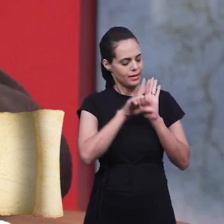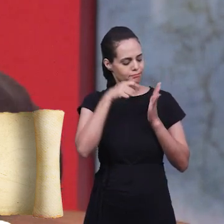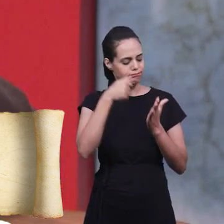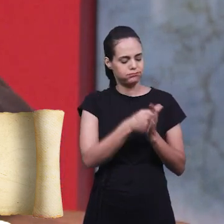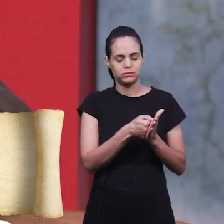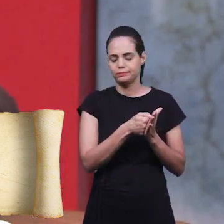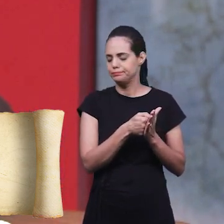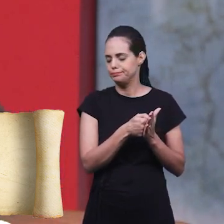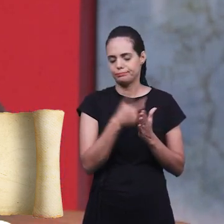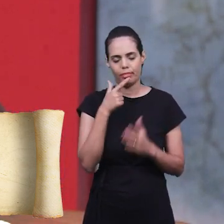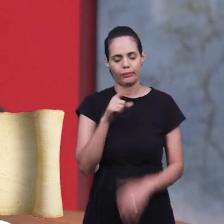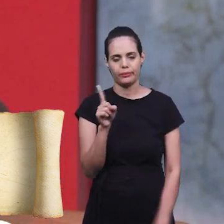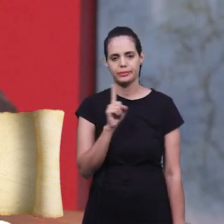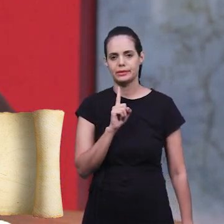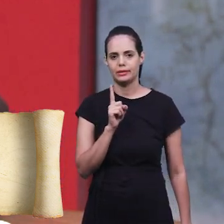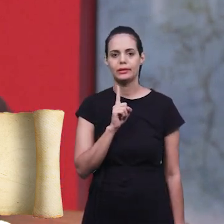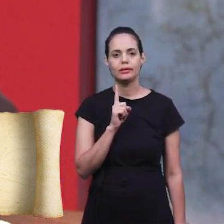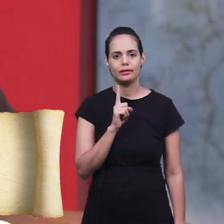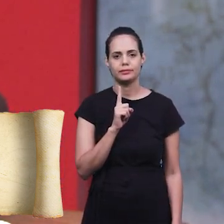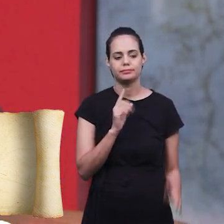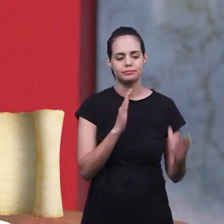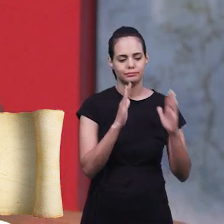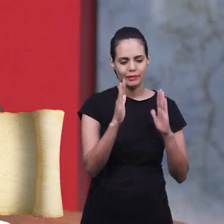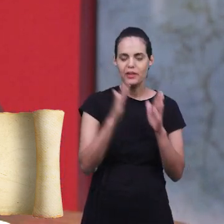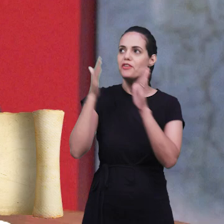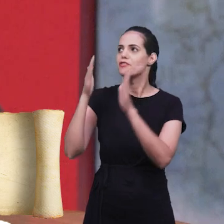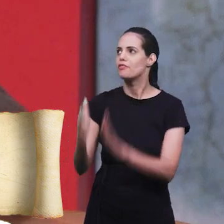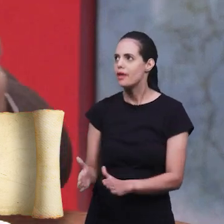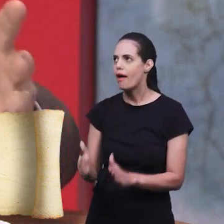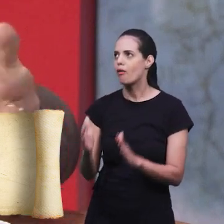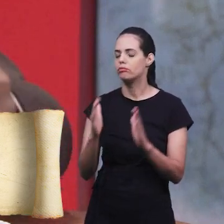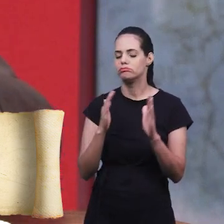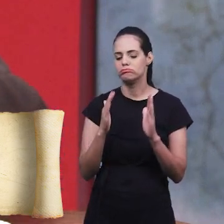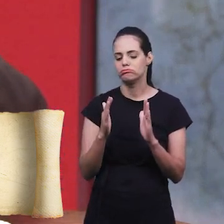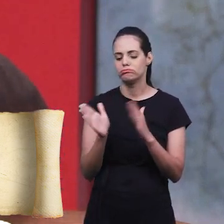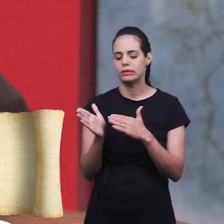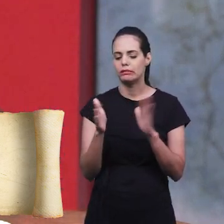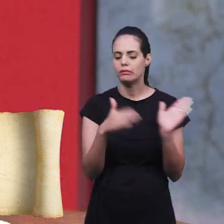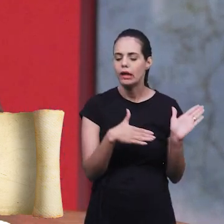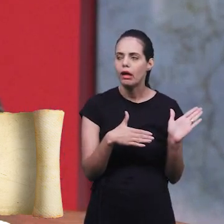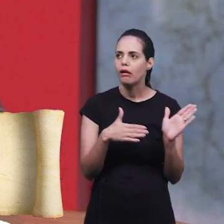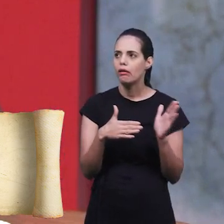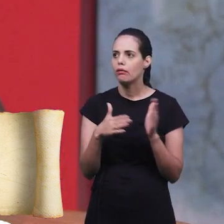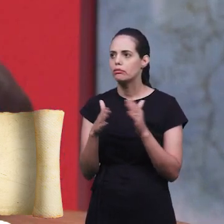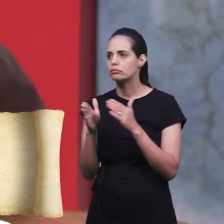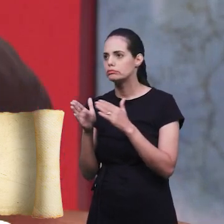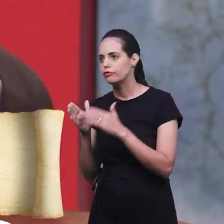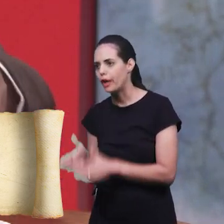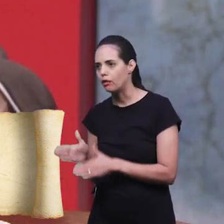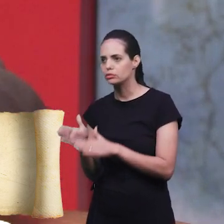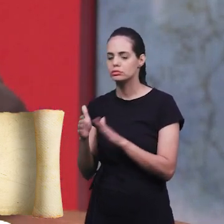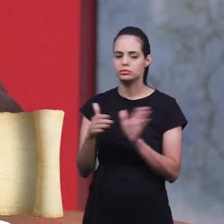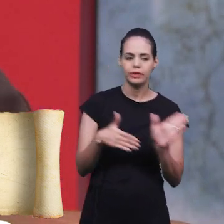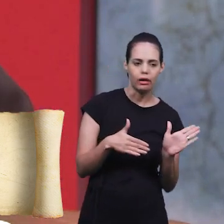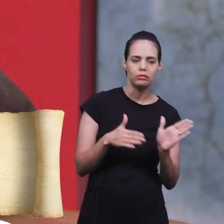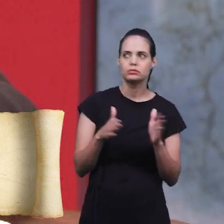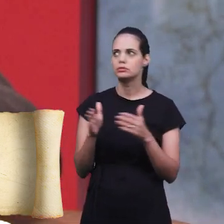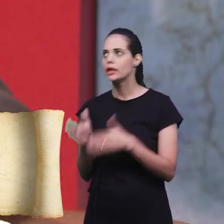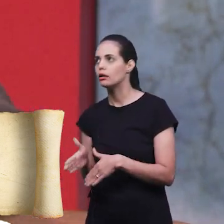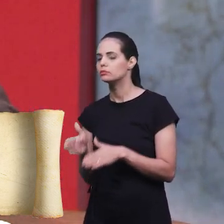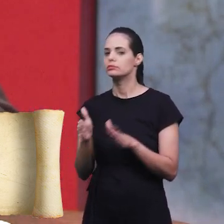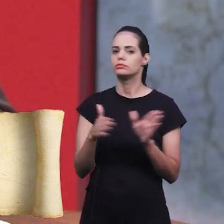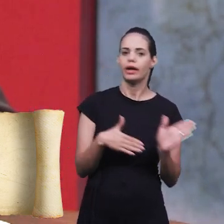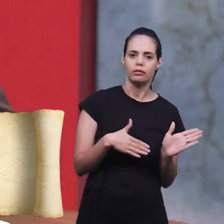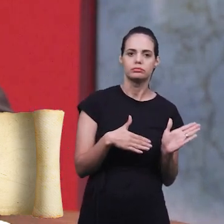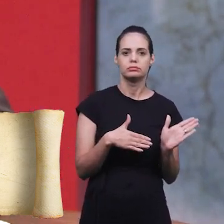De tempos em tempos, Israel se desviava. O Senhor ia, buscava novamente, mandava profeta e